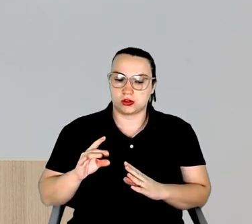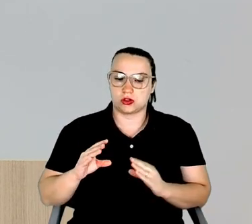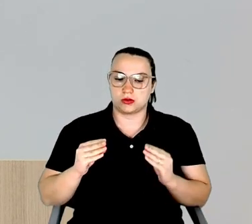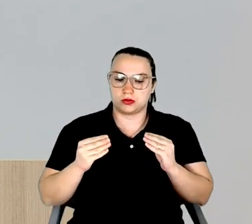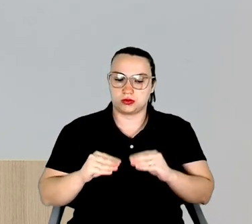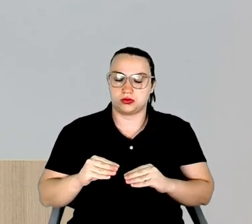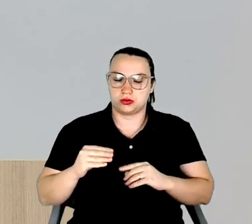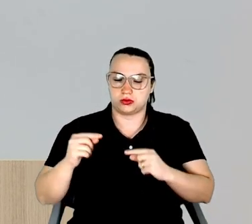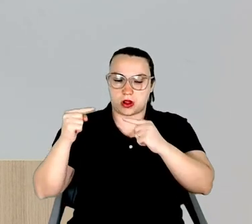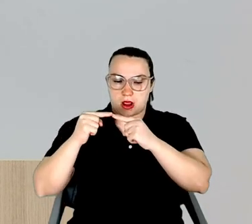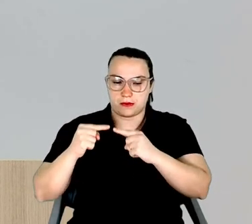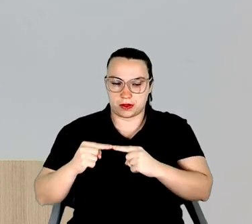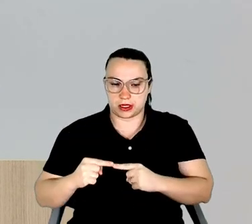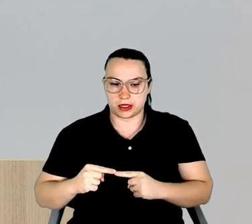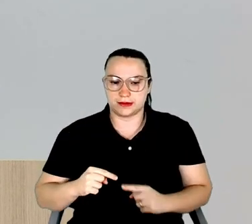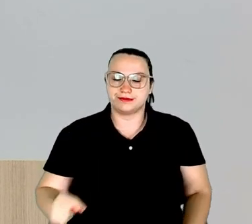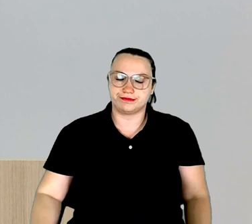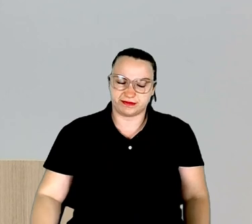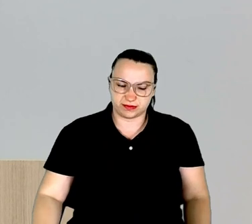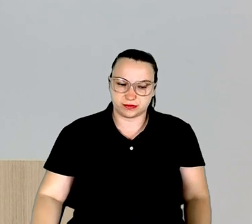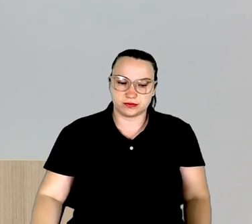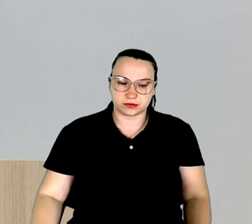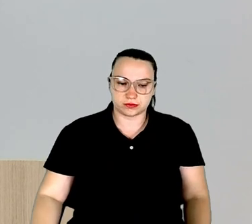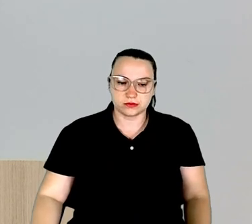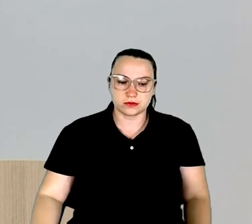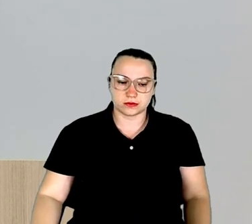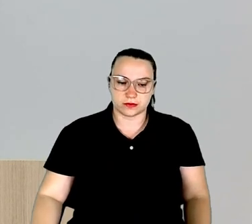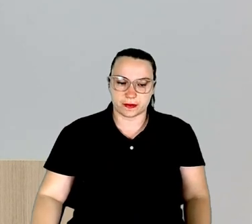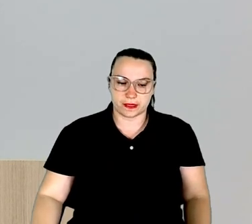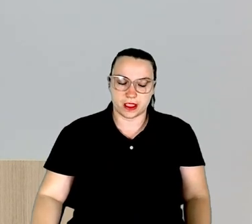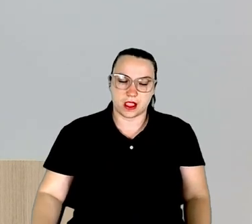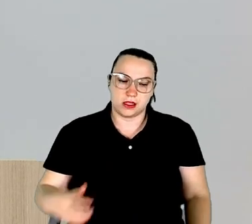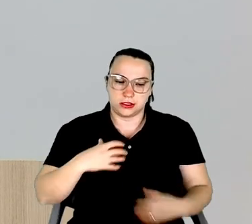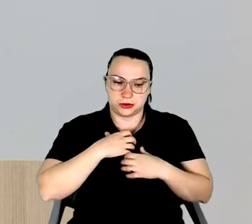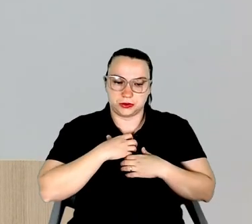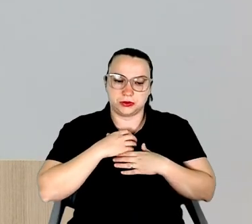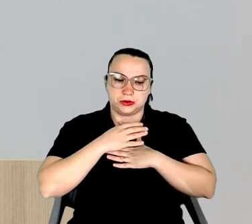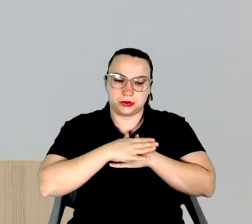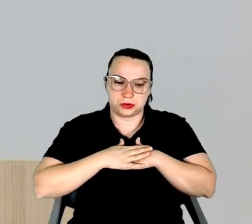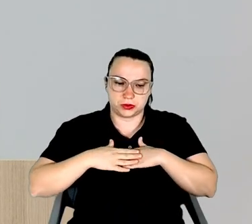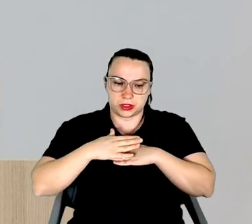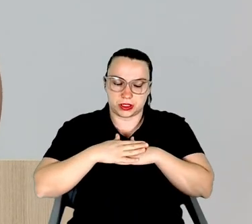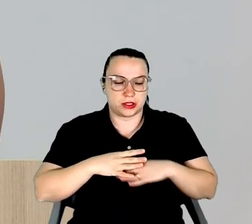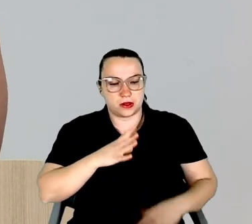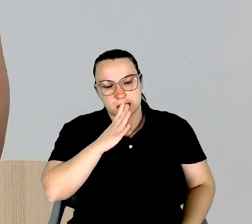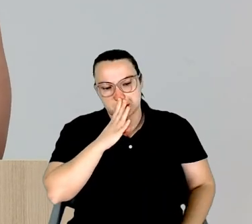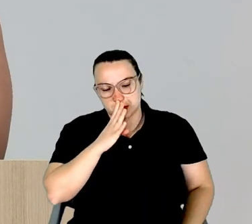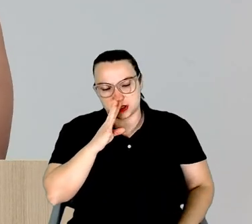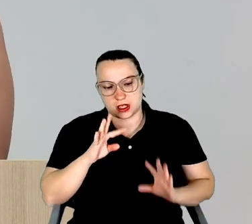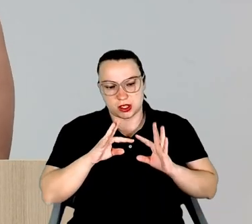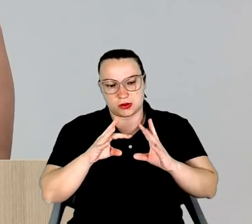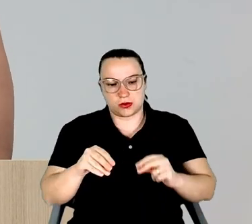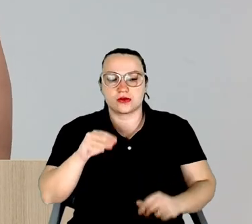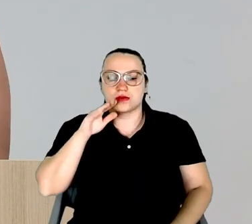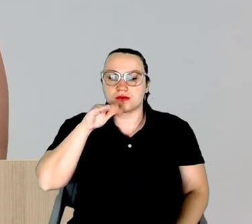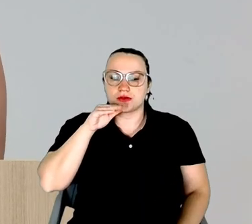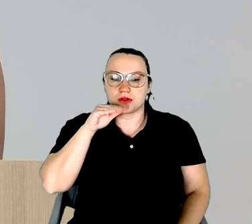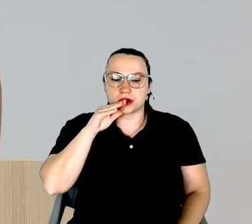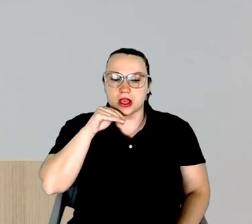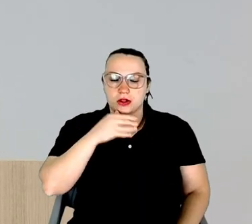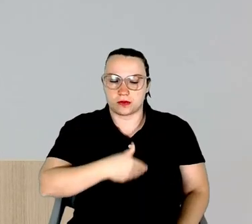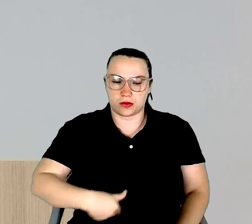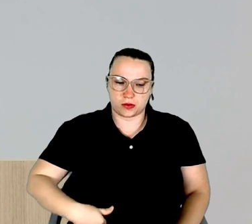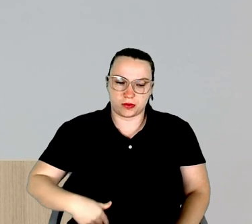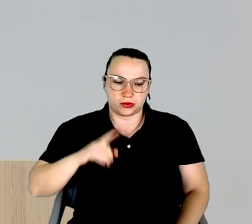prática. Eu gostaria aqui de deixar o meu carinho e a minha admiração a todos os servidores públicos do dia de hoje.